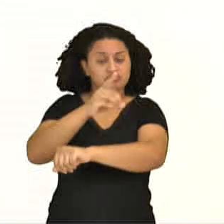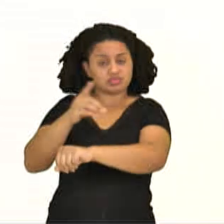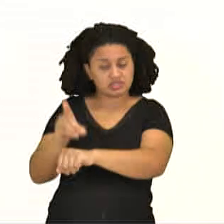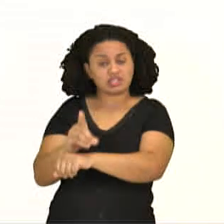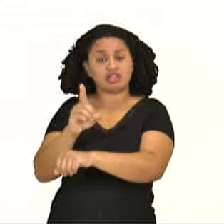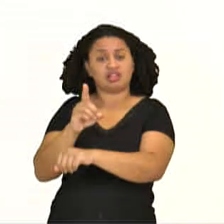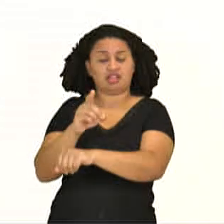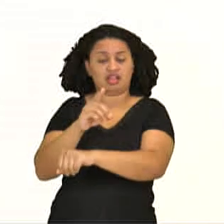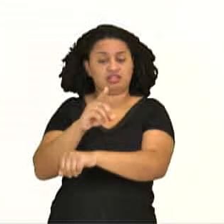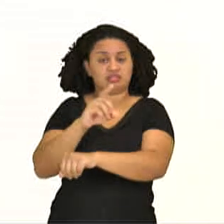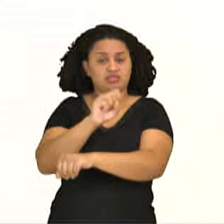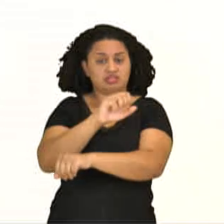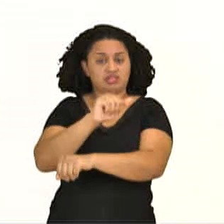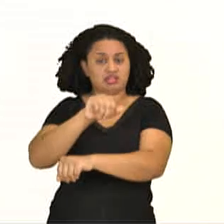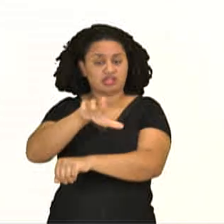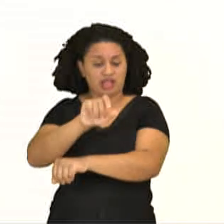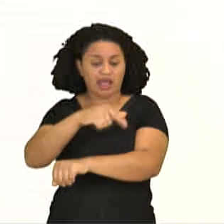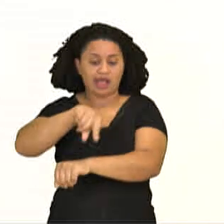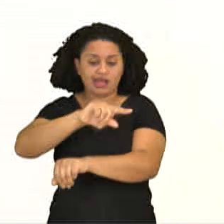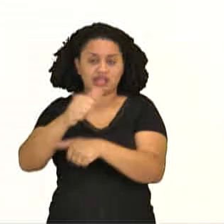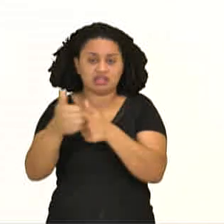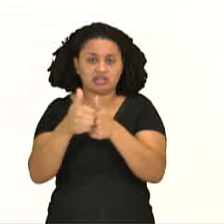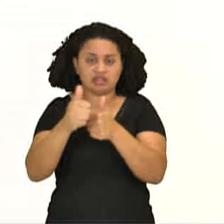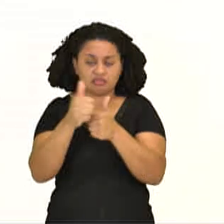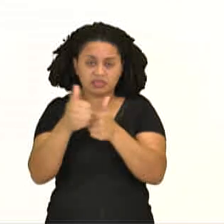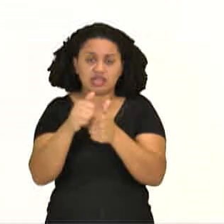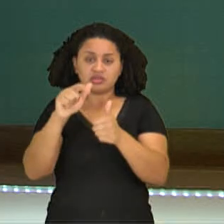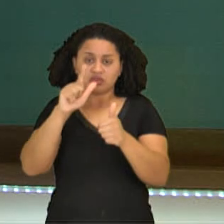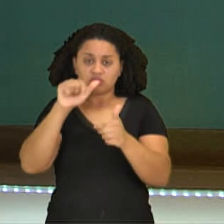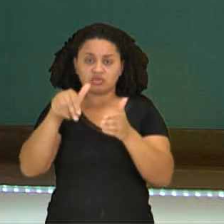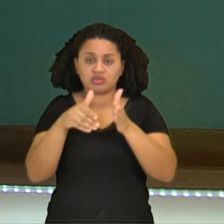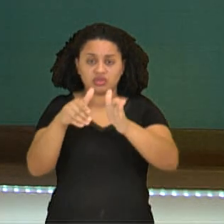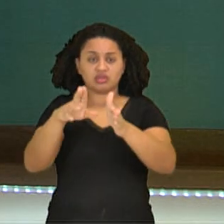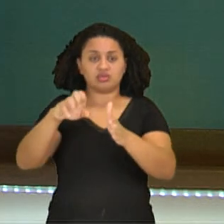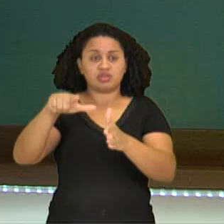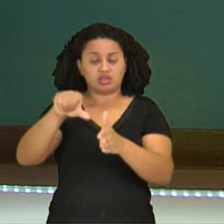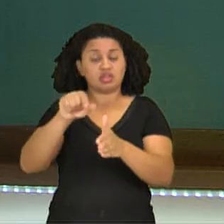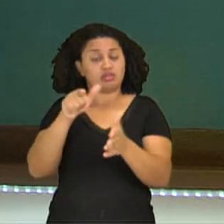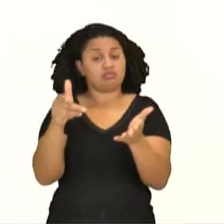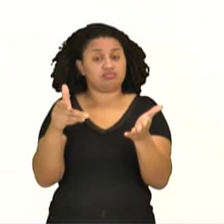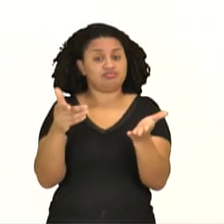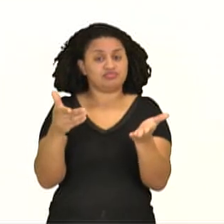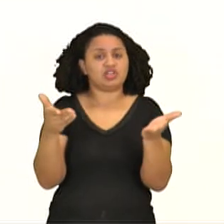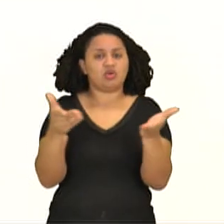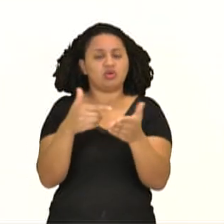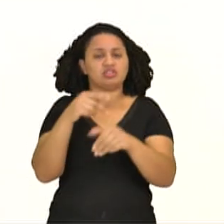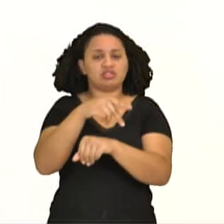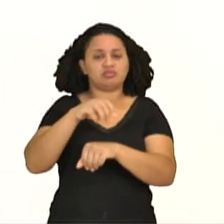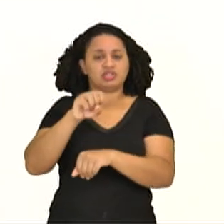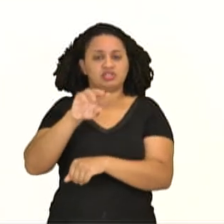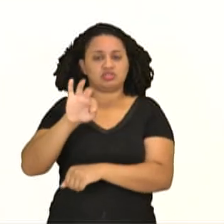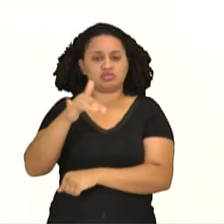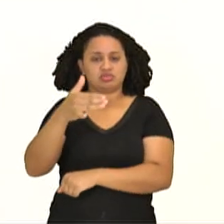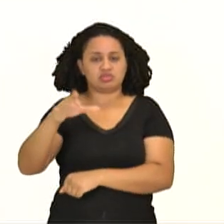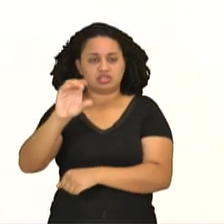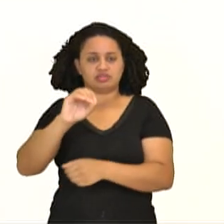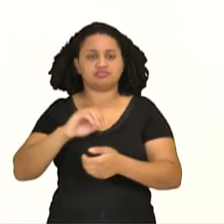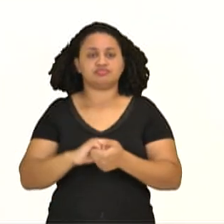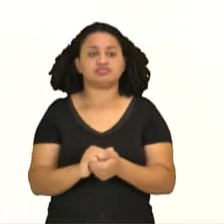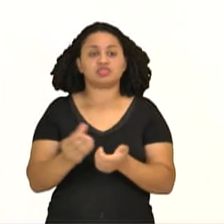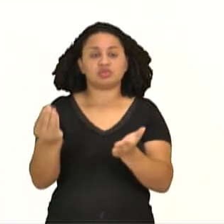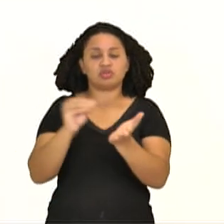Saara, próximo do Rio Nilo, é ali que eles têm que sobreviver. Atual país Sudão. Copie seu caderno e responda. A história do reino de